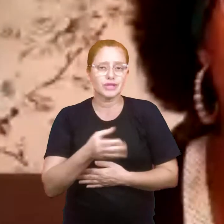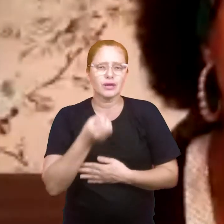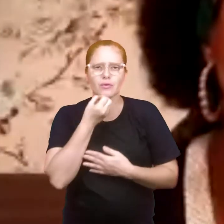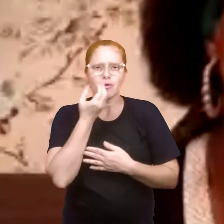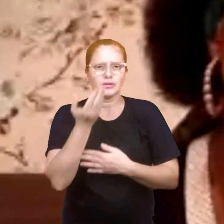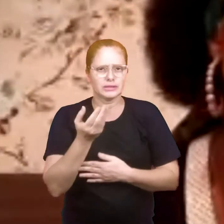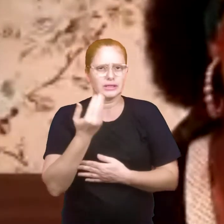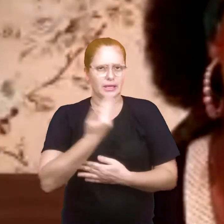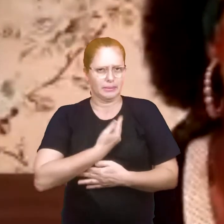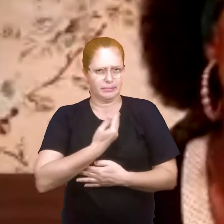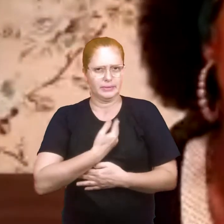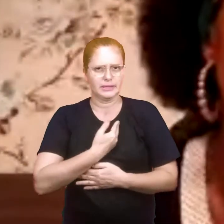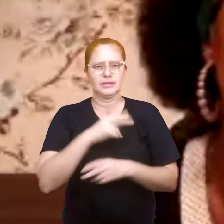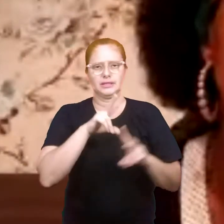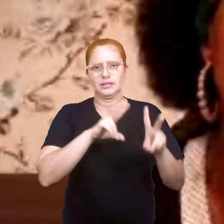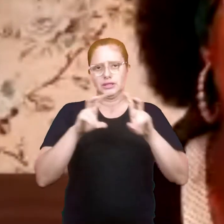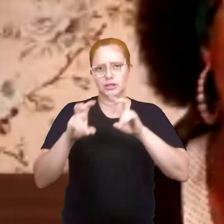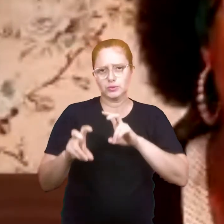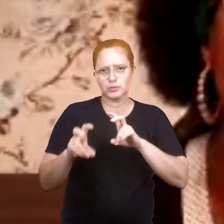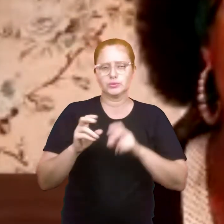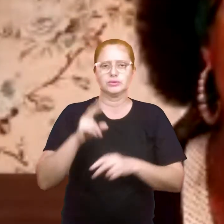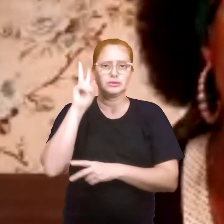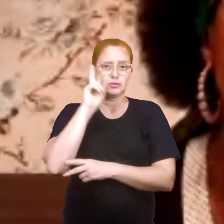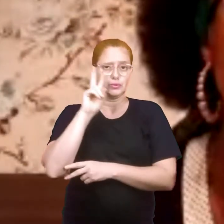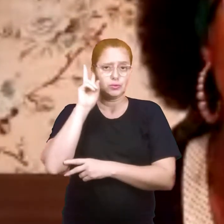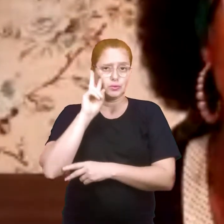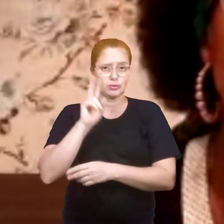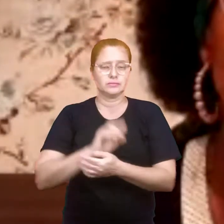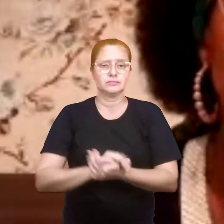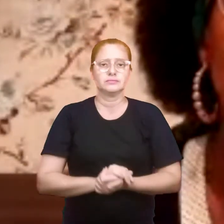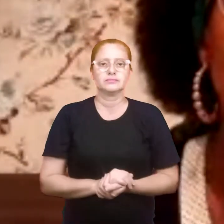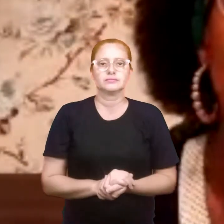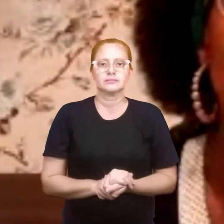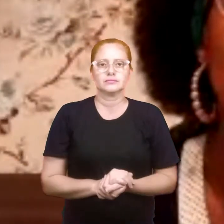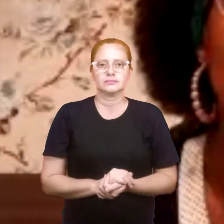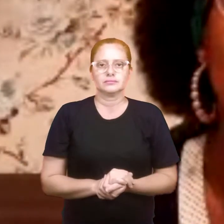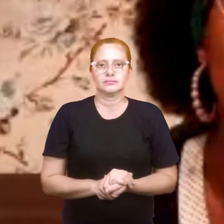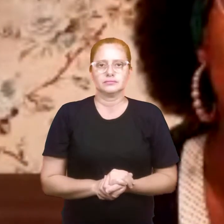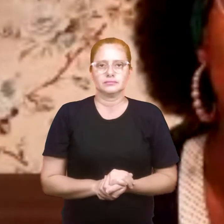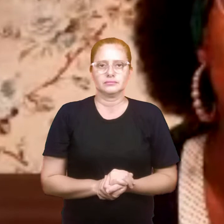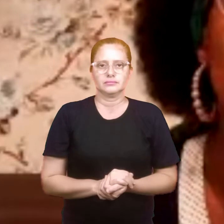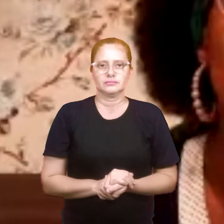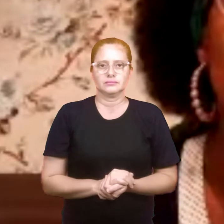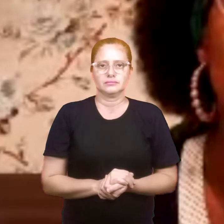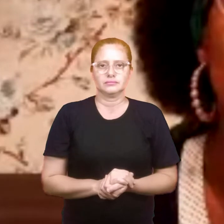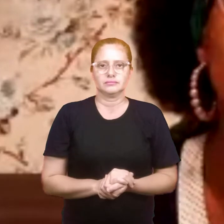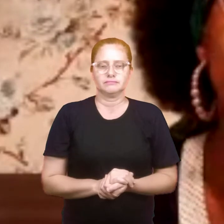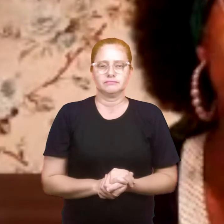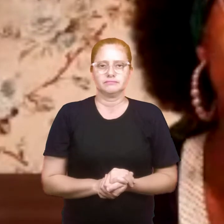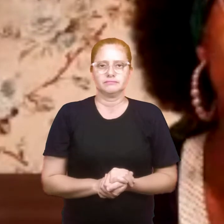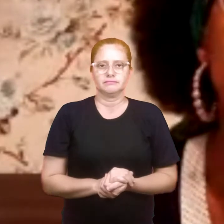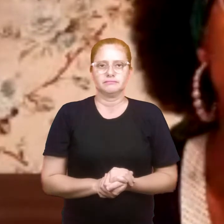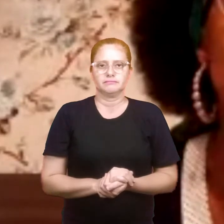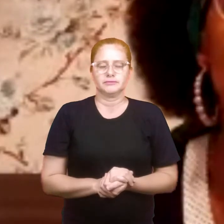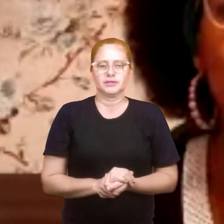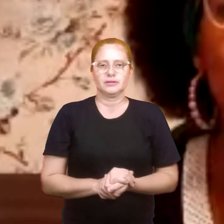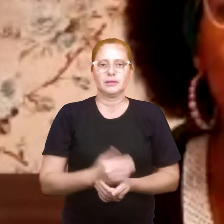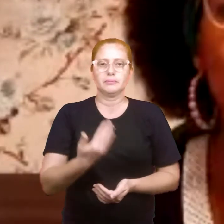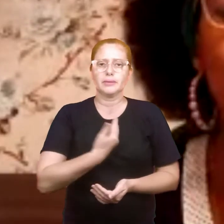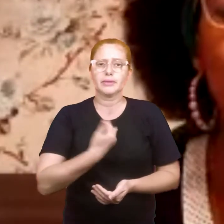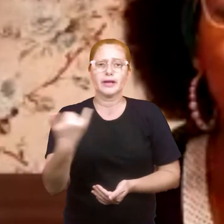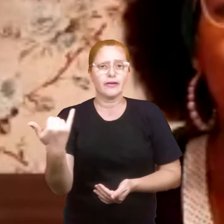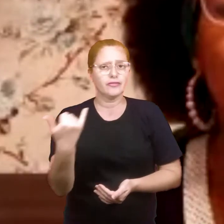para ela sobre essa história, Usa brincos grandes e argola rosa. Ela me